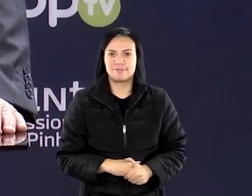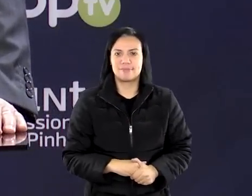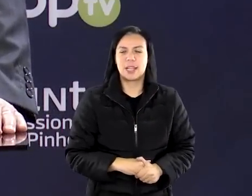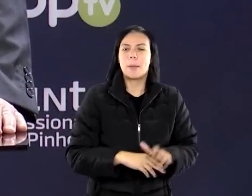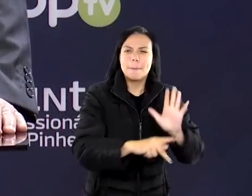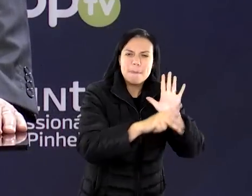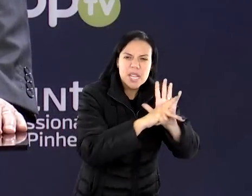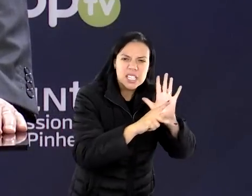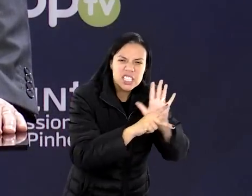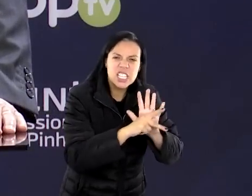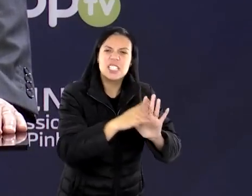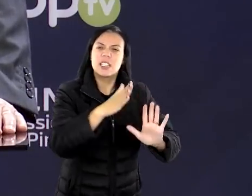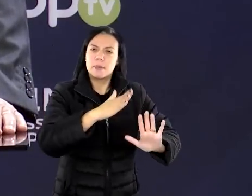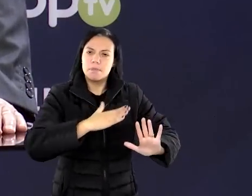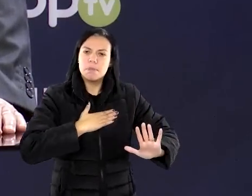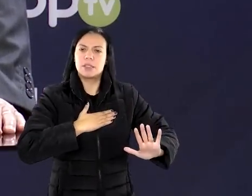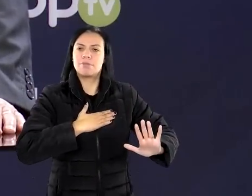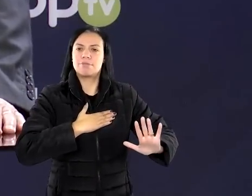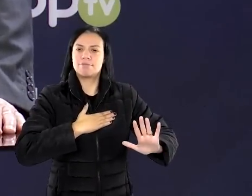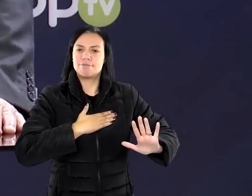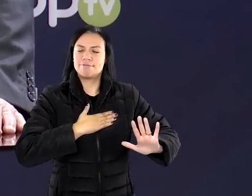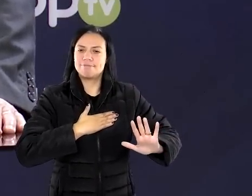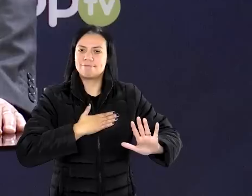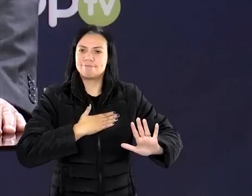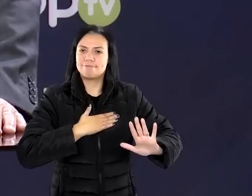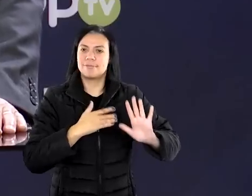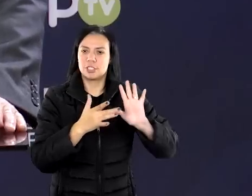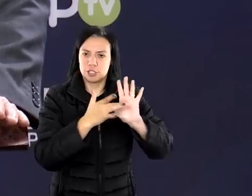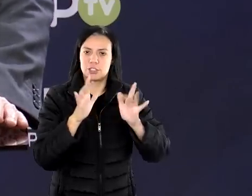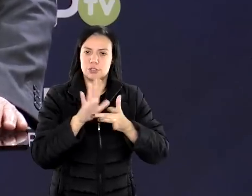meu. É meu.